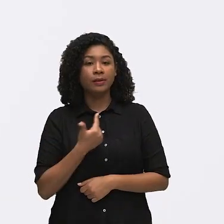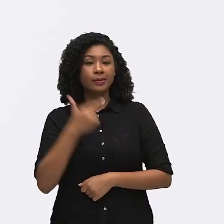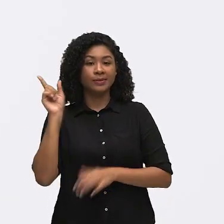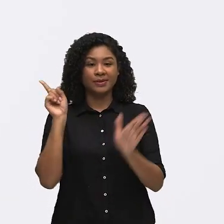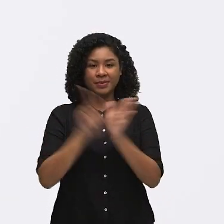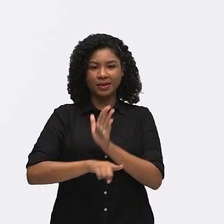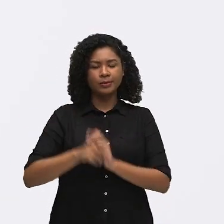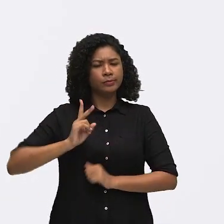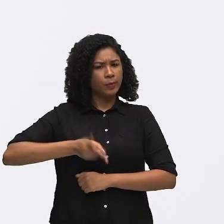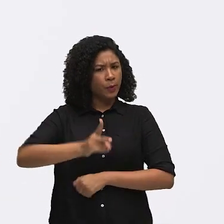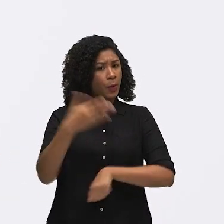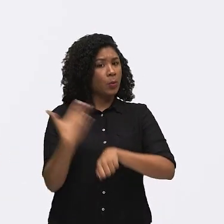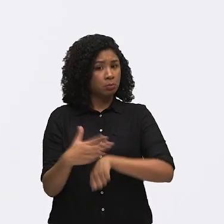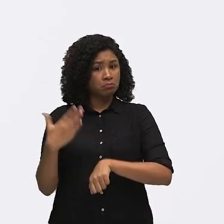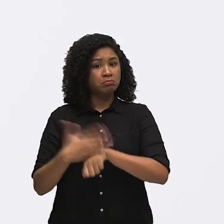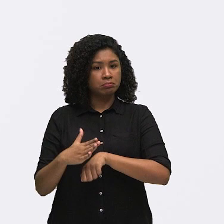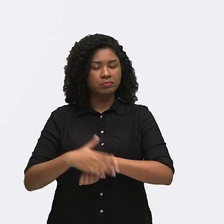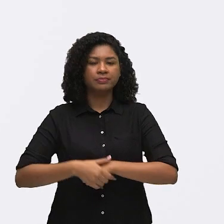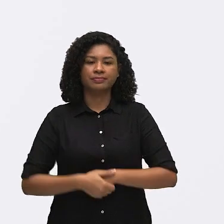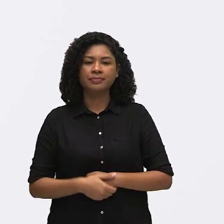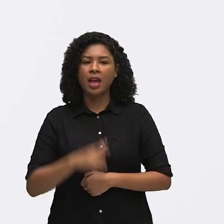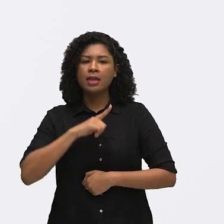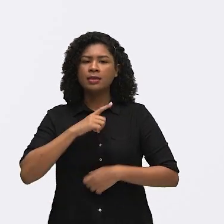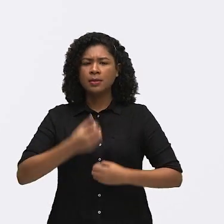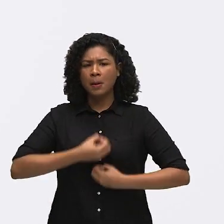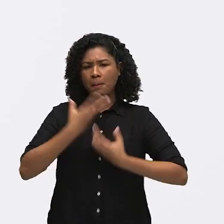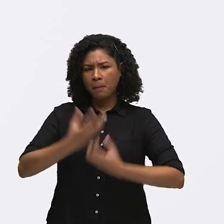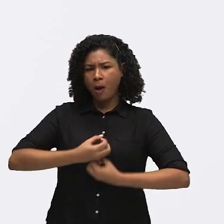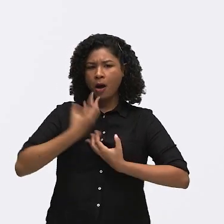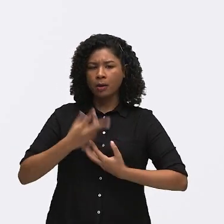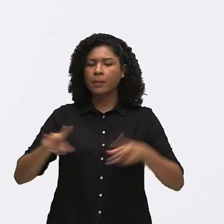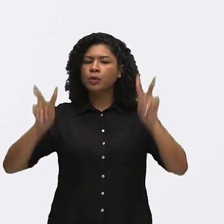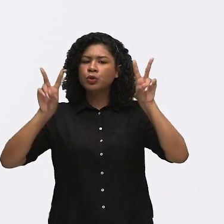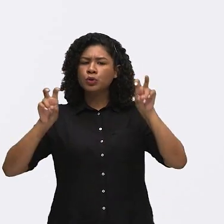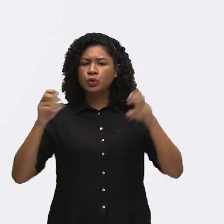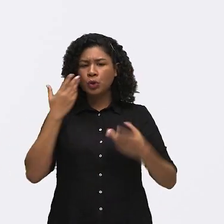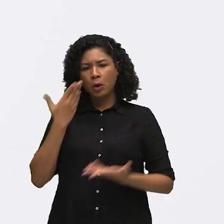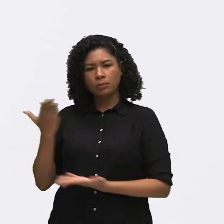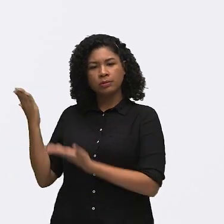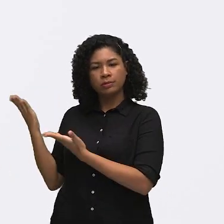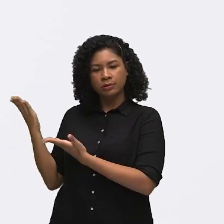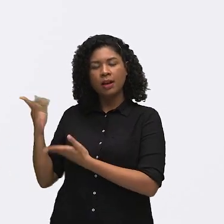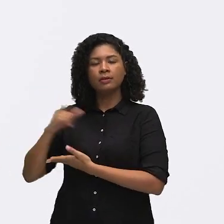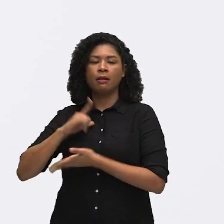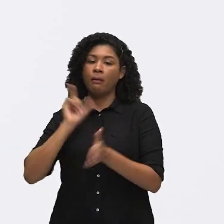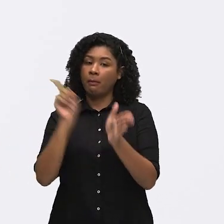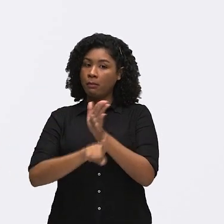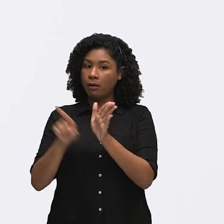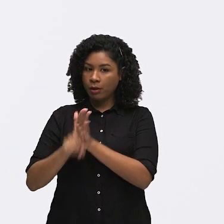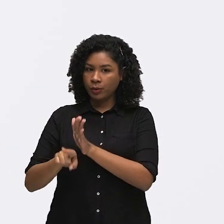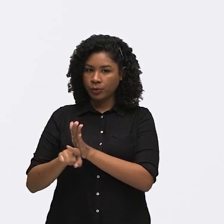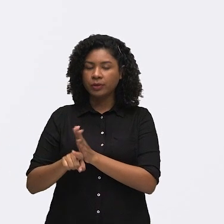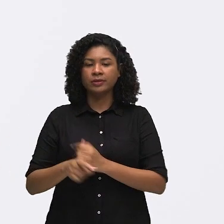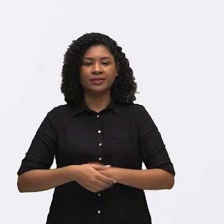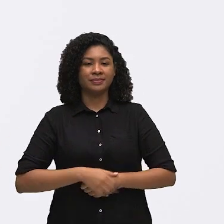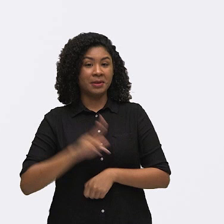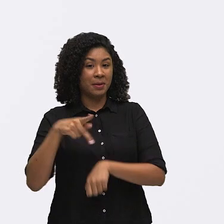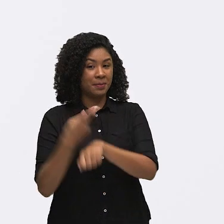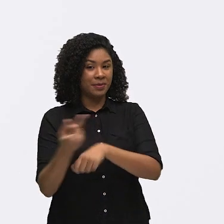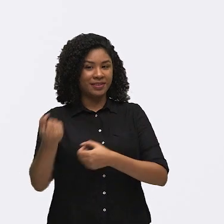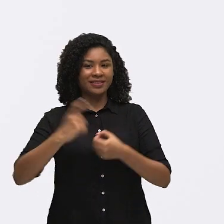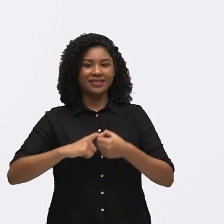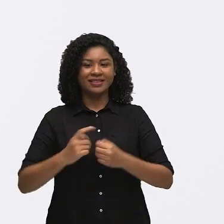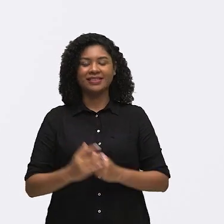continuar exercitando. Agora temos um poema e sobre esse poema, posteriormente, vem a questão. Bom trabalho, a gente volta daqui a pouco.